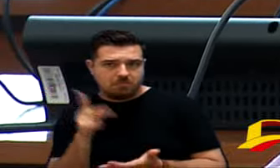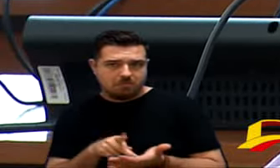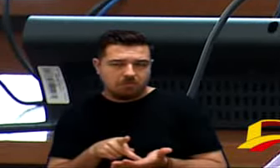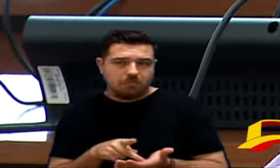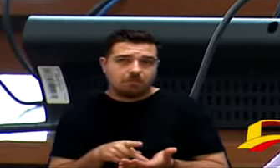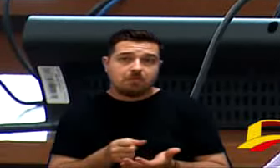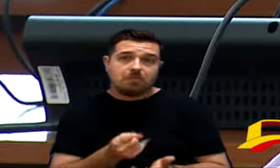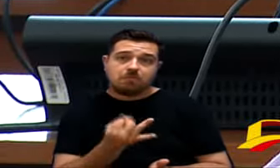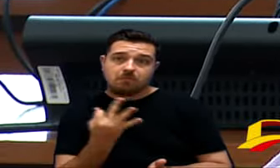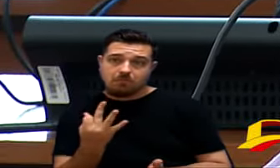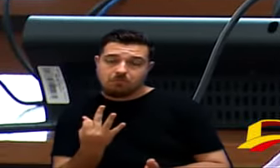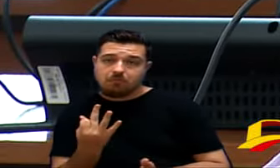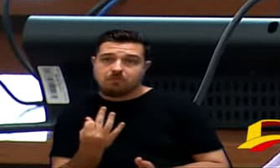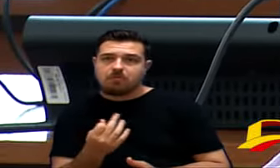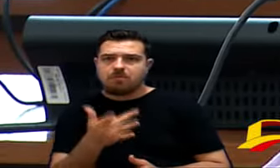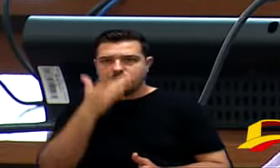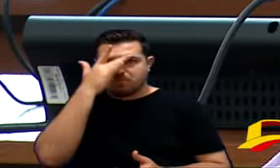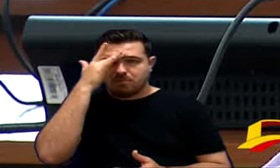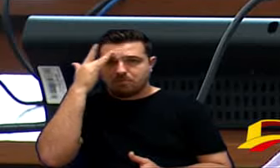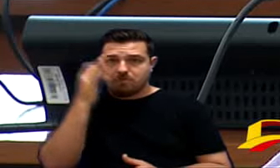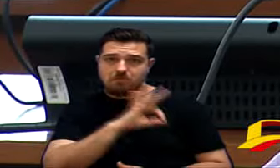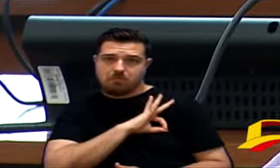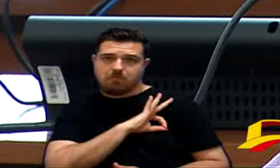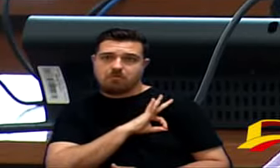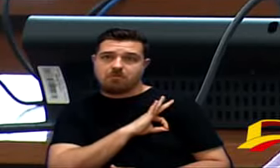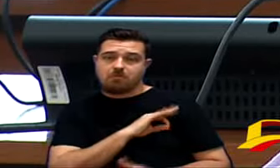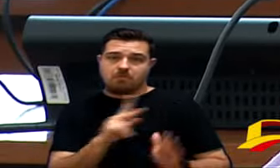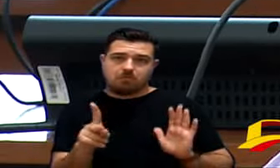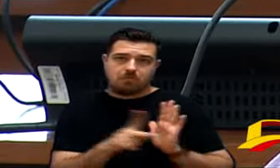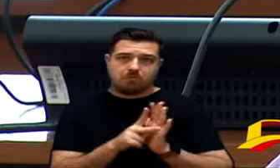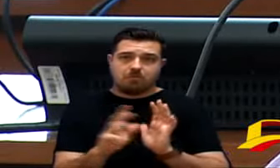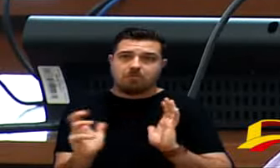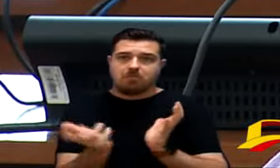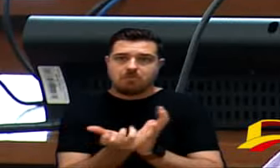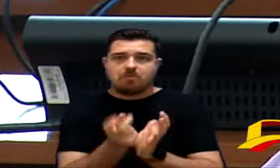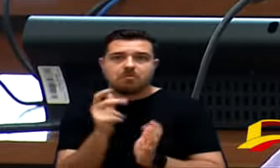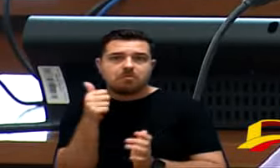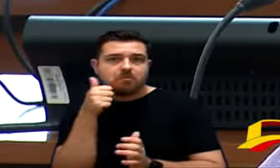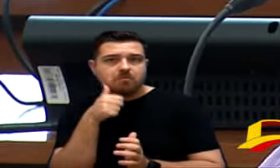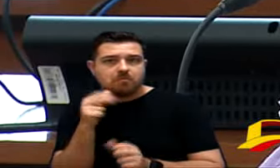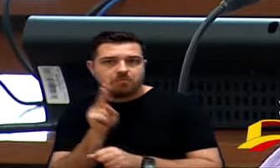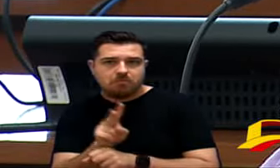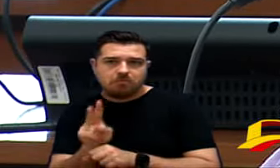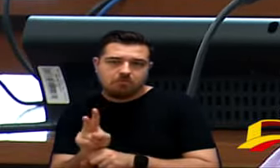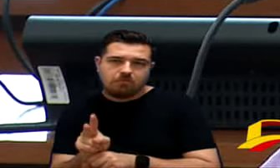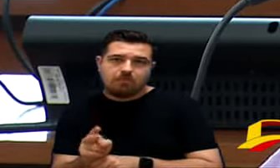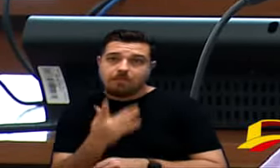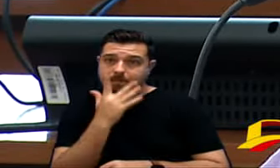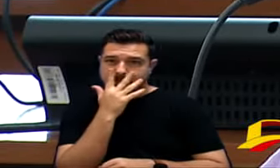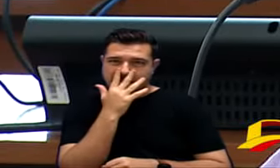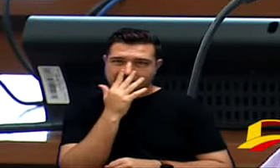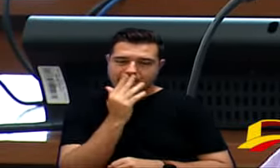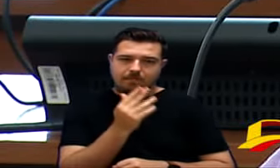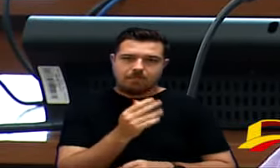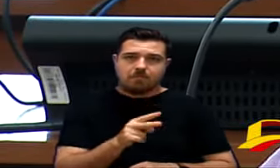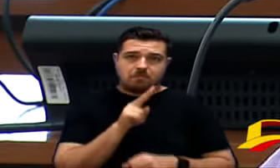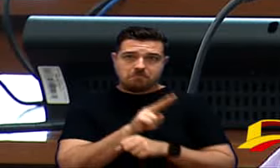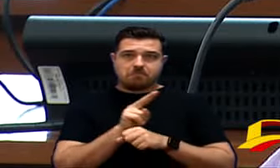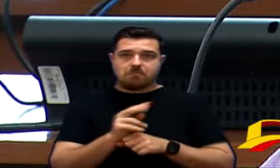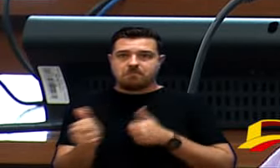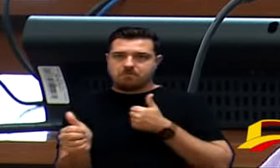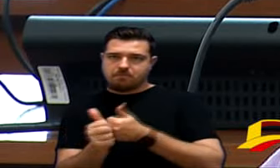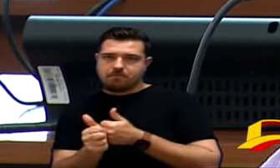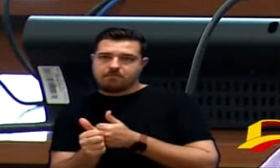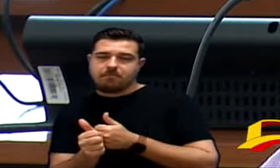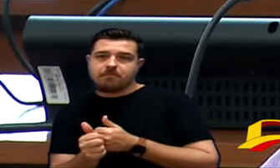quantas estão destinadas para isso porque até então parece que o a a Patrulha que tá mais próxima que vai no local então a